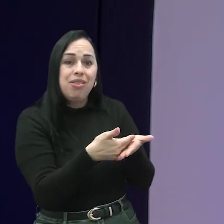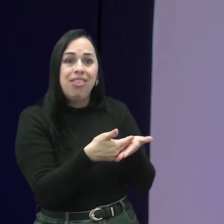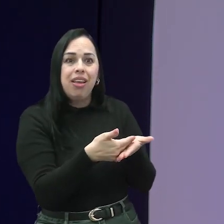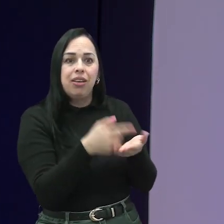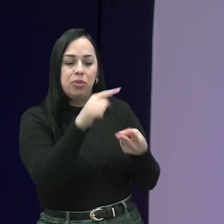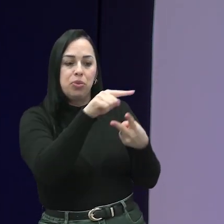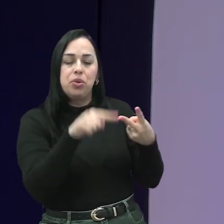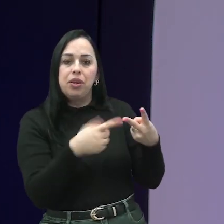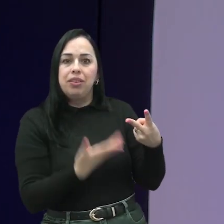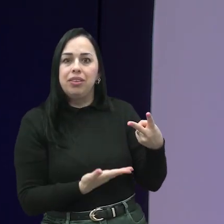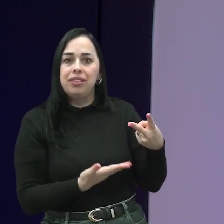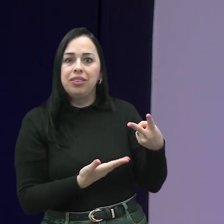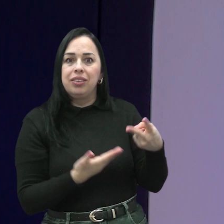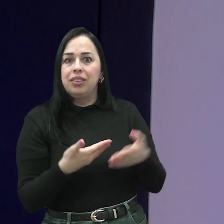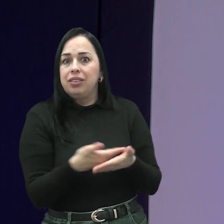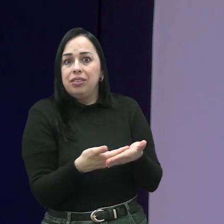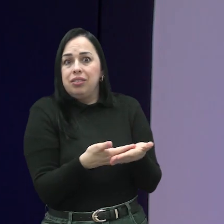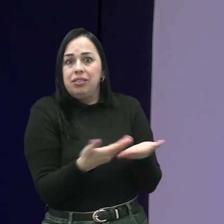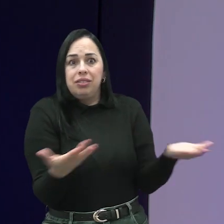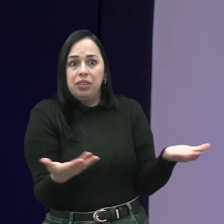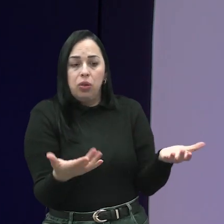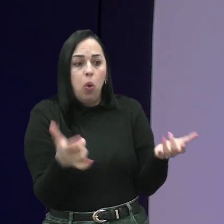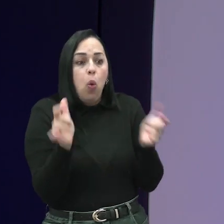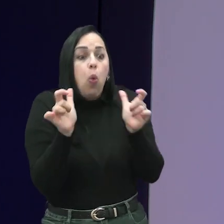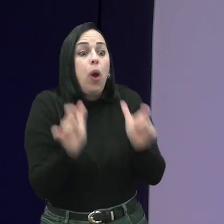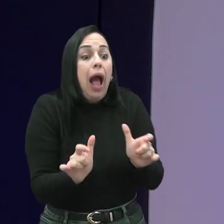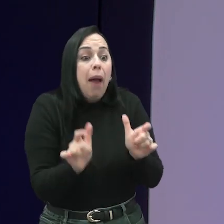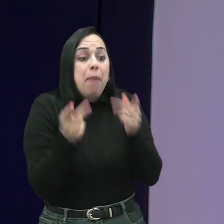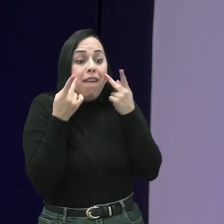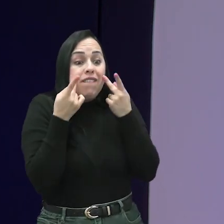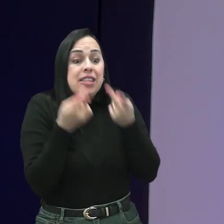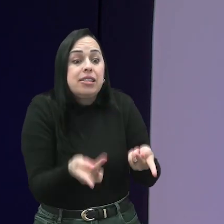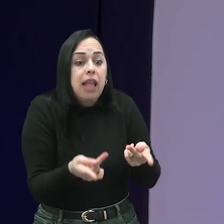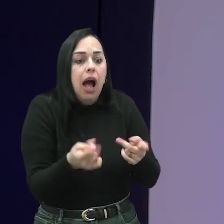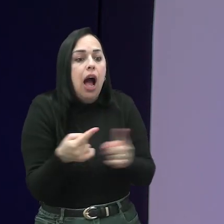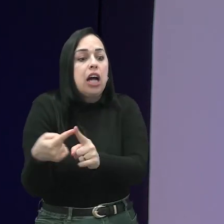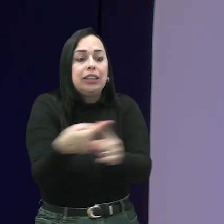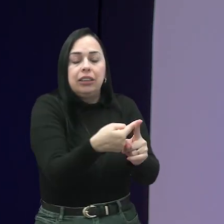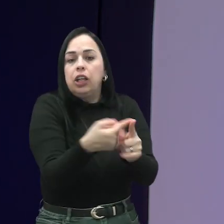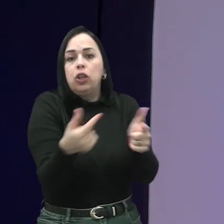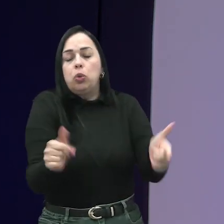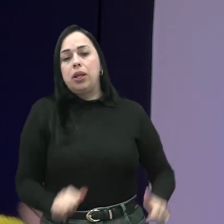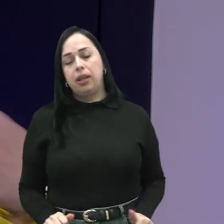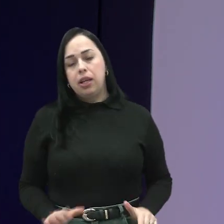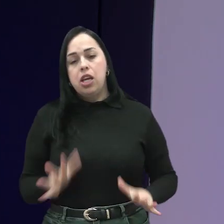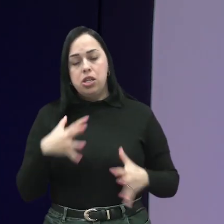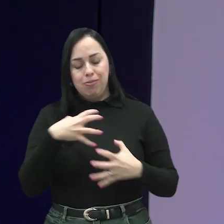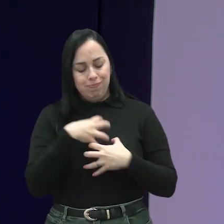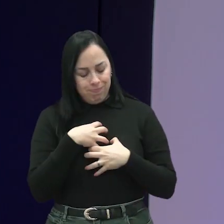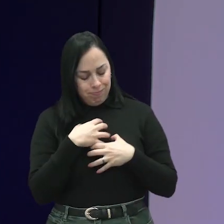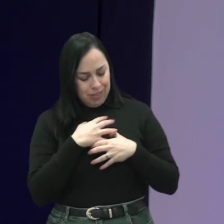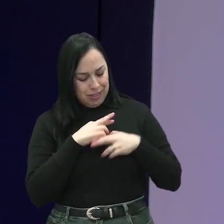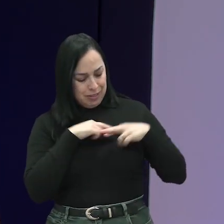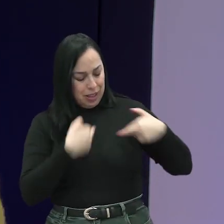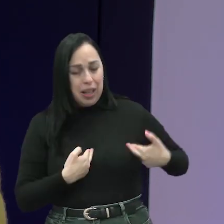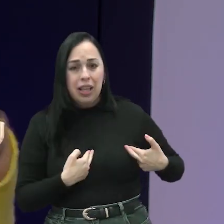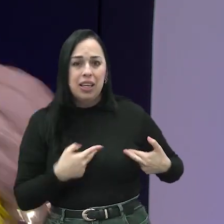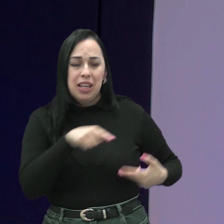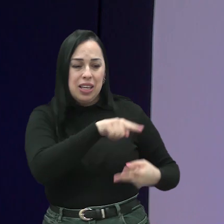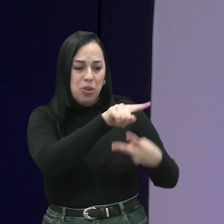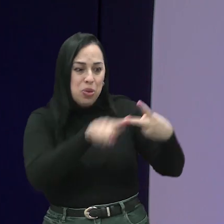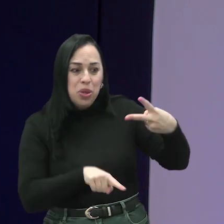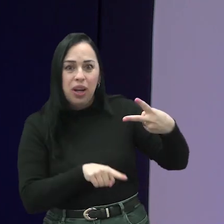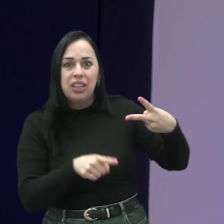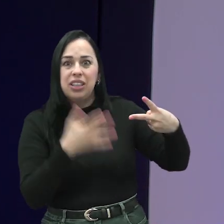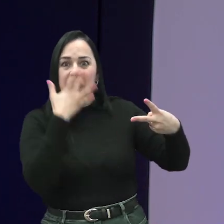Pedro e o Gabriel, eu não tenho um lugar, né? E dói até saber que eles